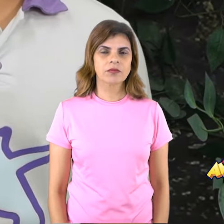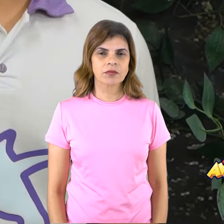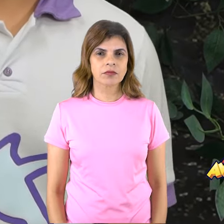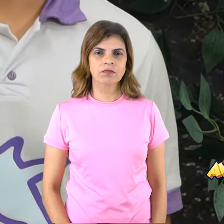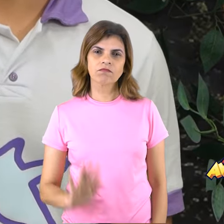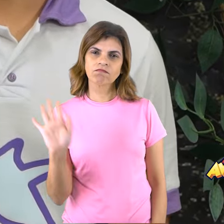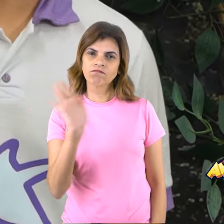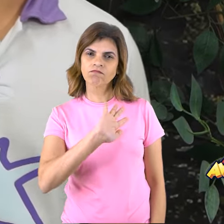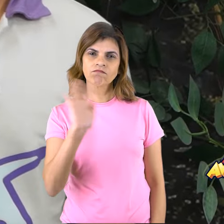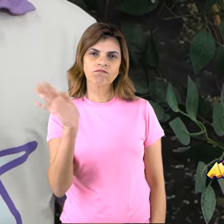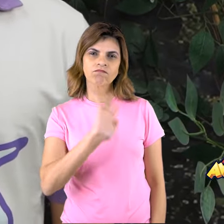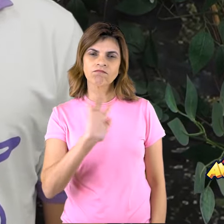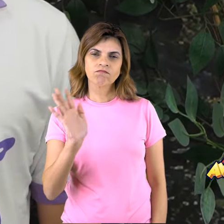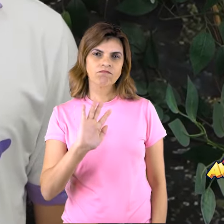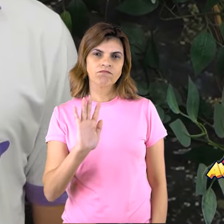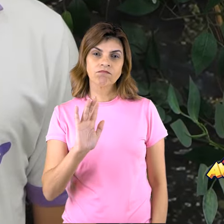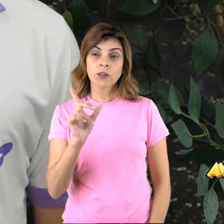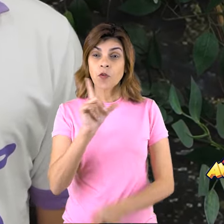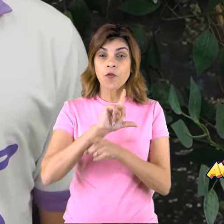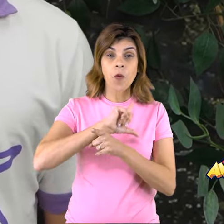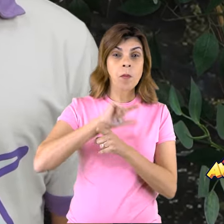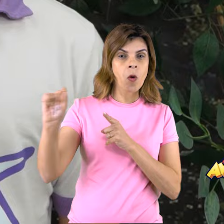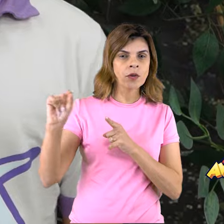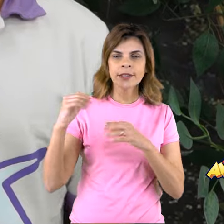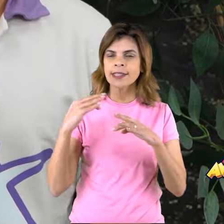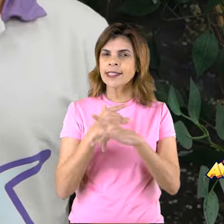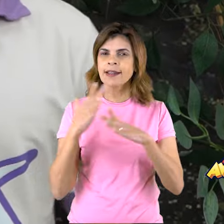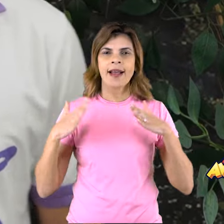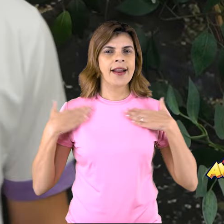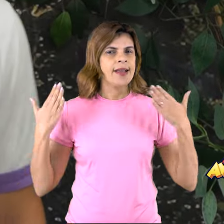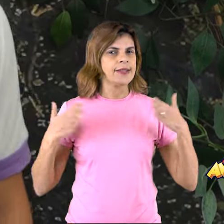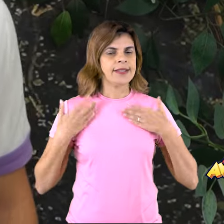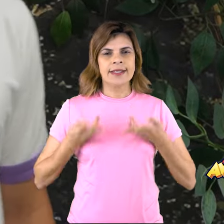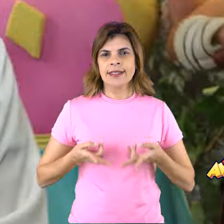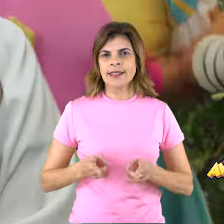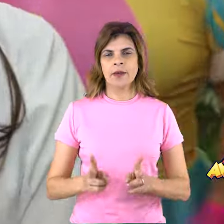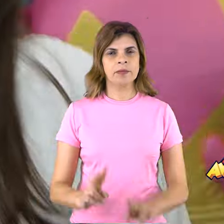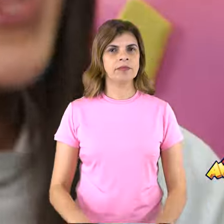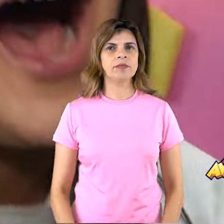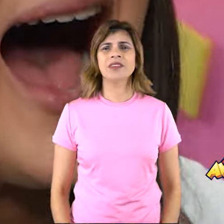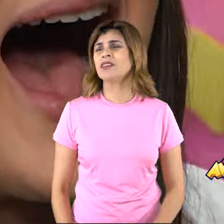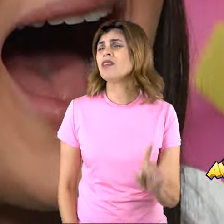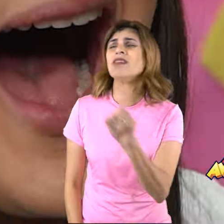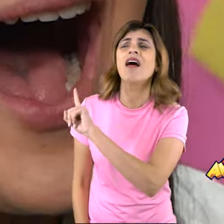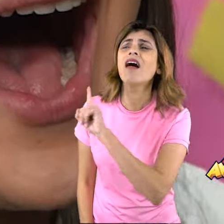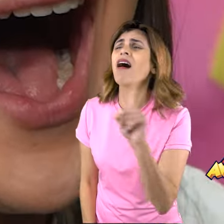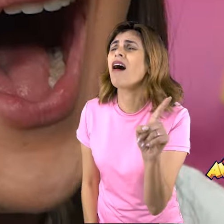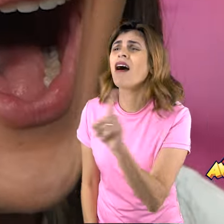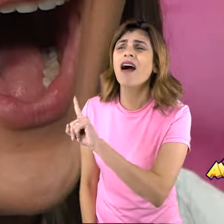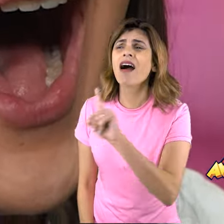Adeus, Alice! Eu vou embora da cidade da alegria pra sempre! Não!